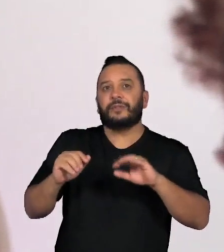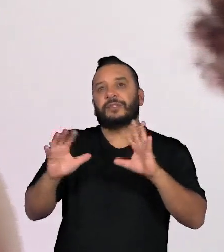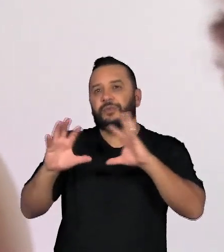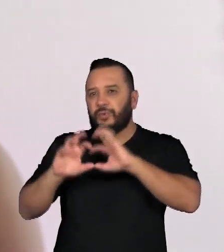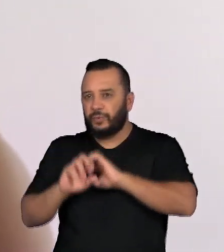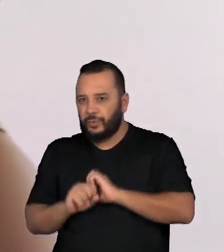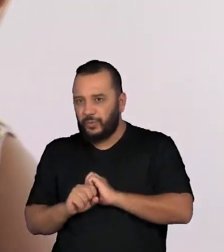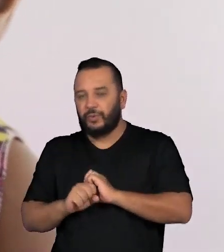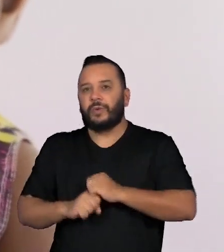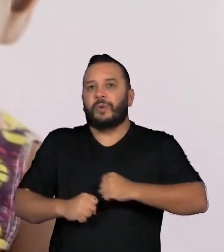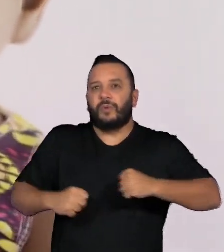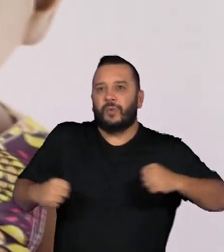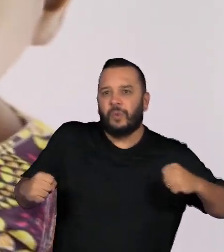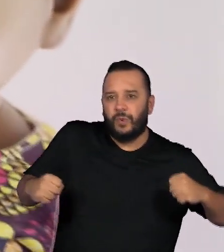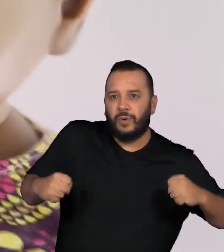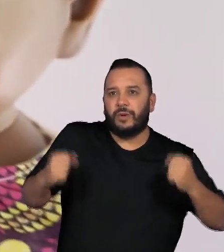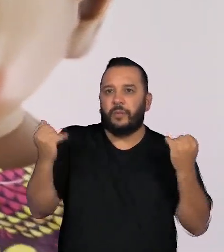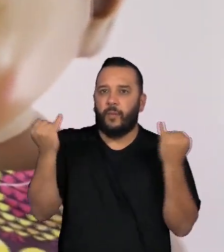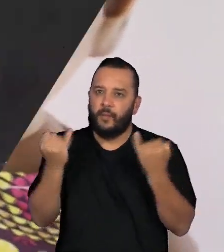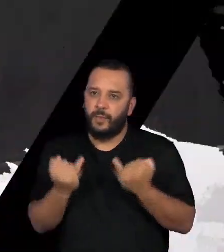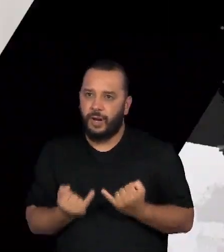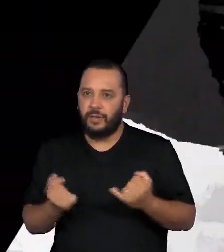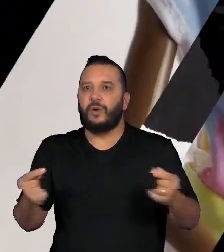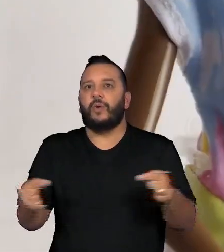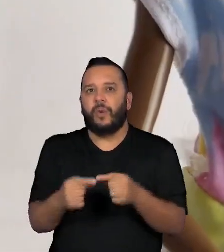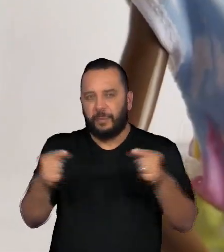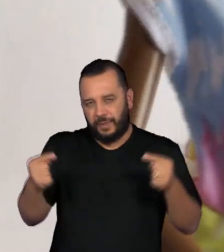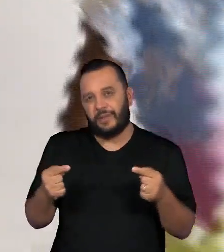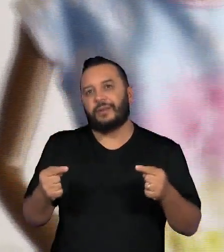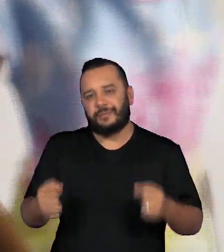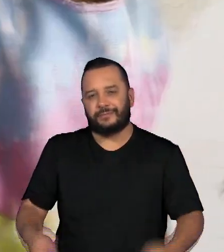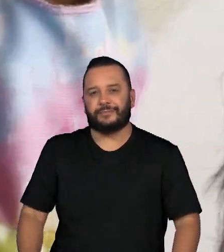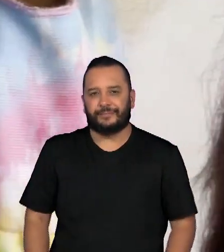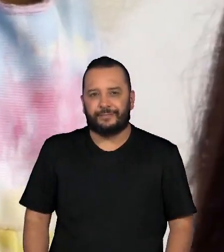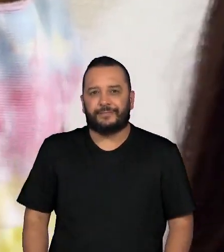baixos, gordos, magros, porque é assim que tem que ser.